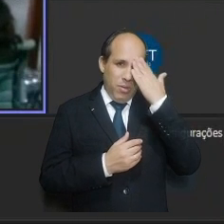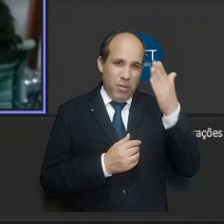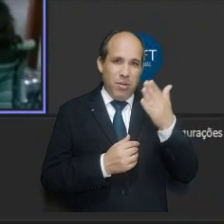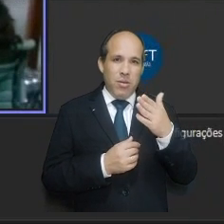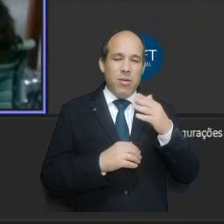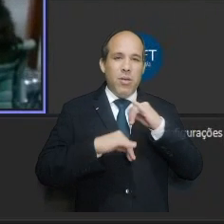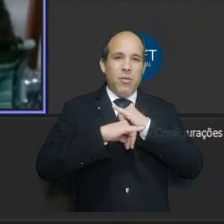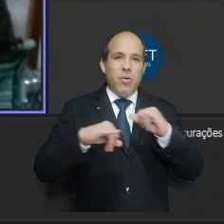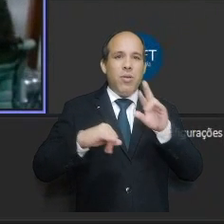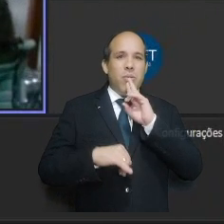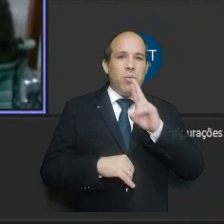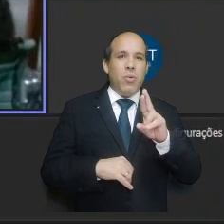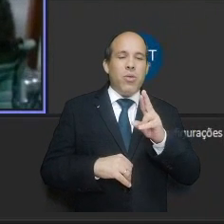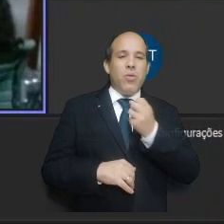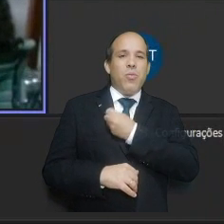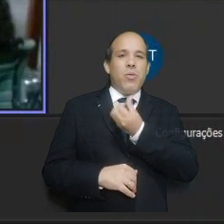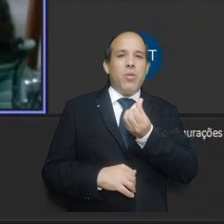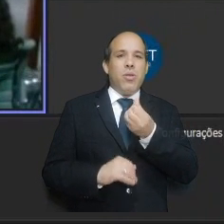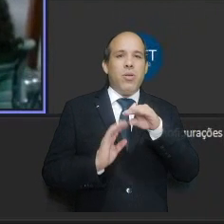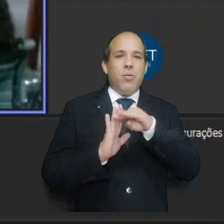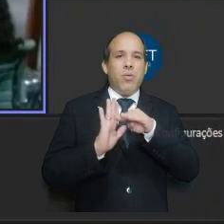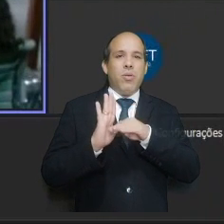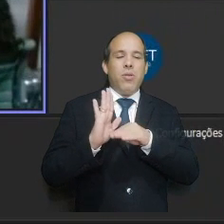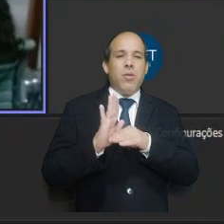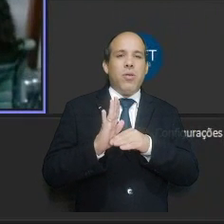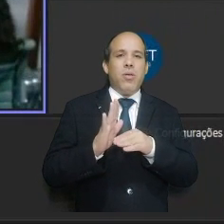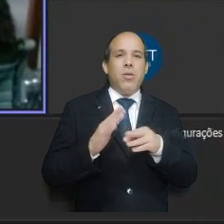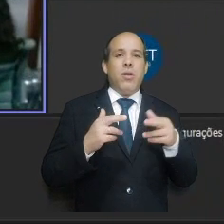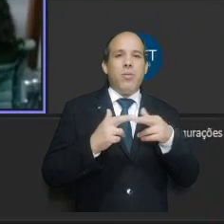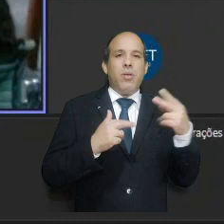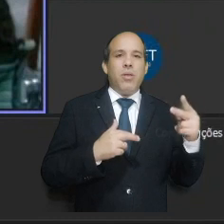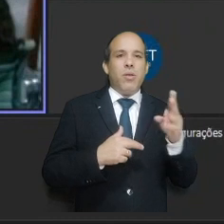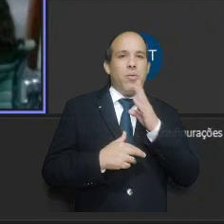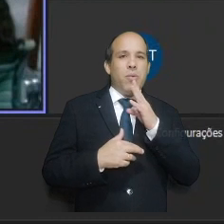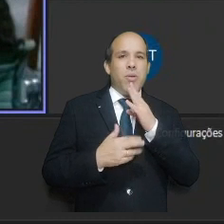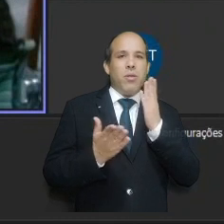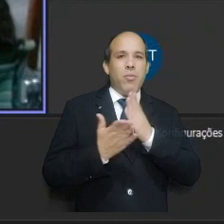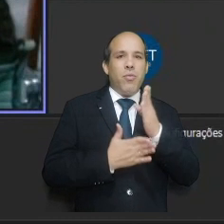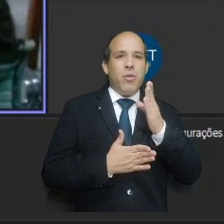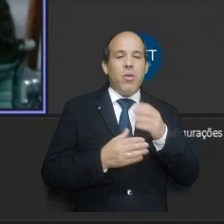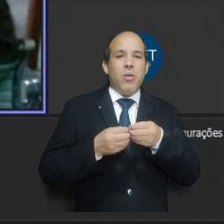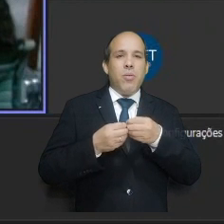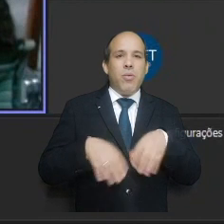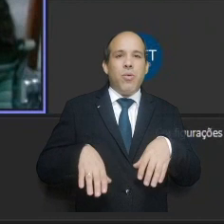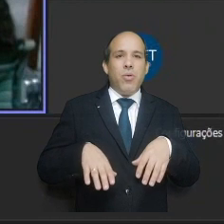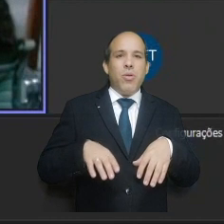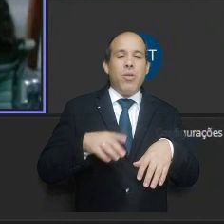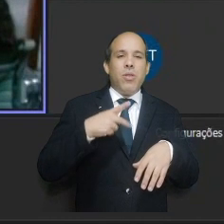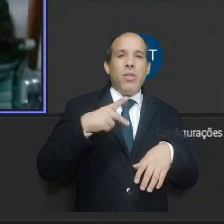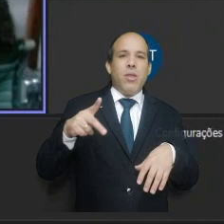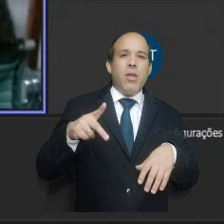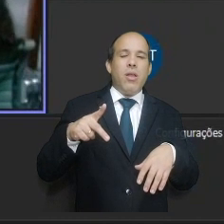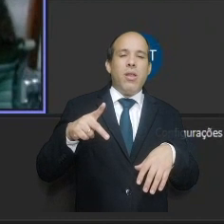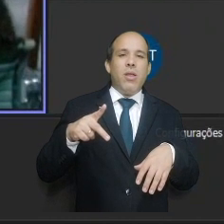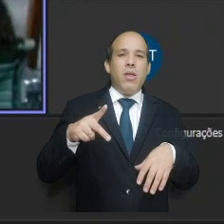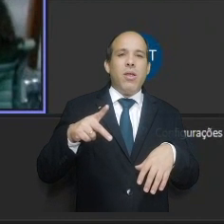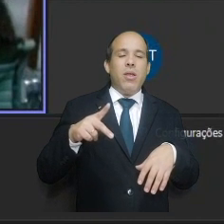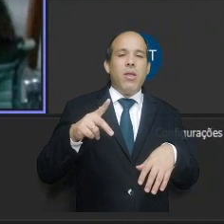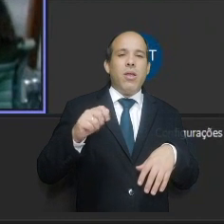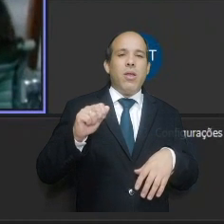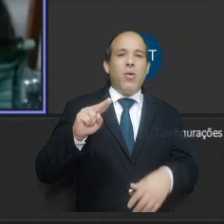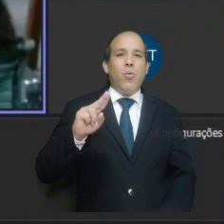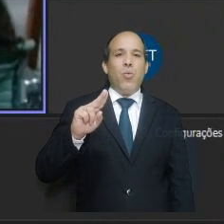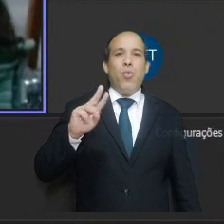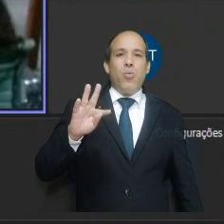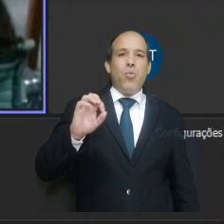processo. Agradeço. Proclamo, então, o resultado do processo número 6 da pauta, apelação do réu conhecido e provida, prejudicado o recurso da